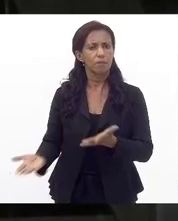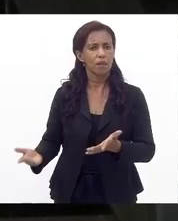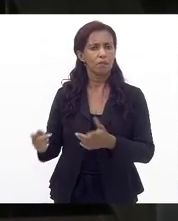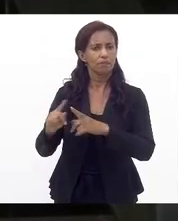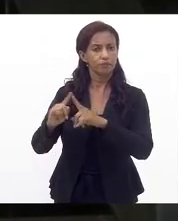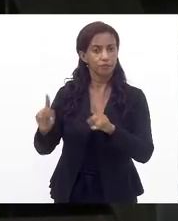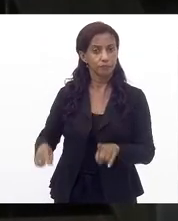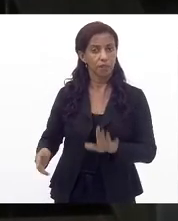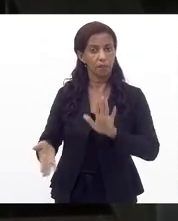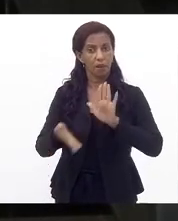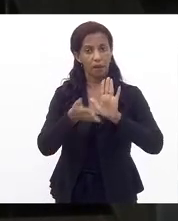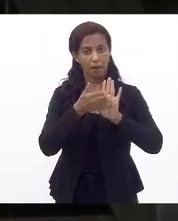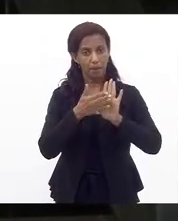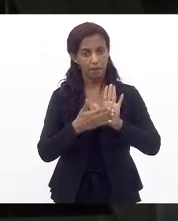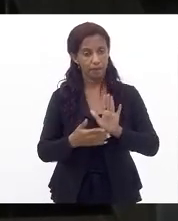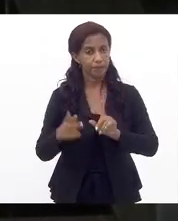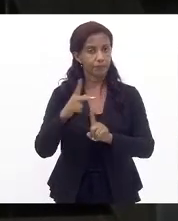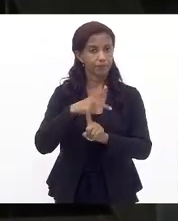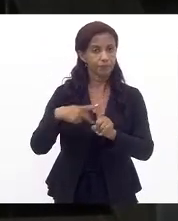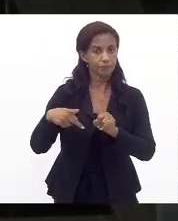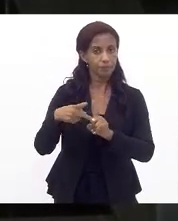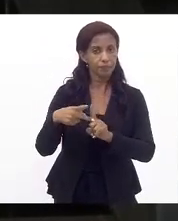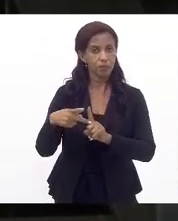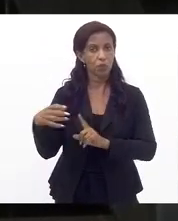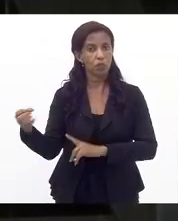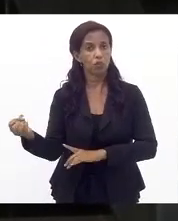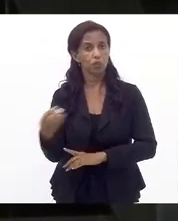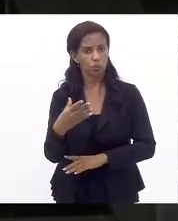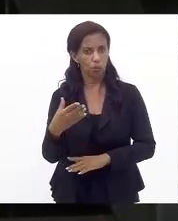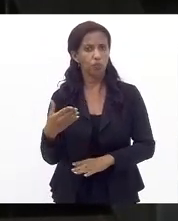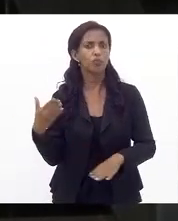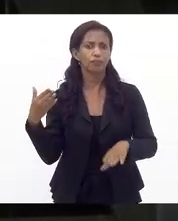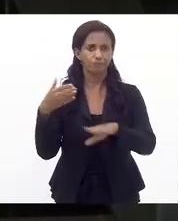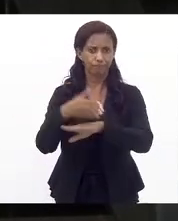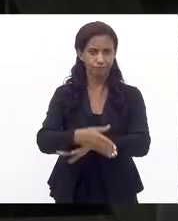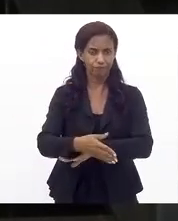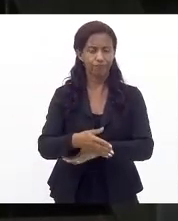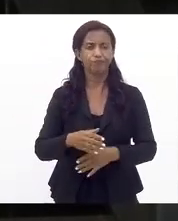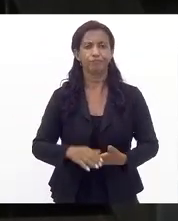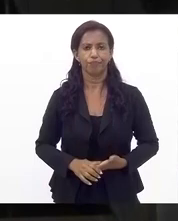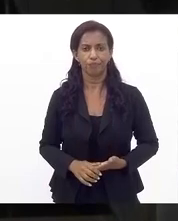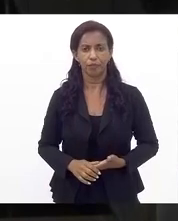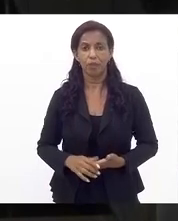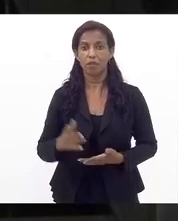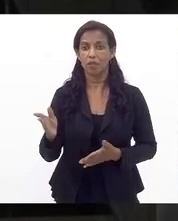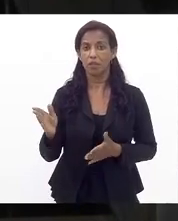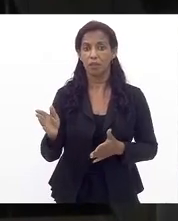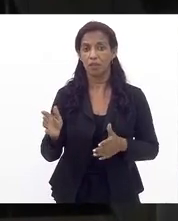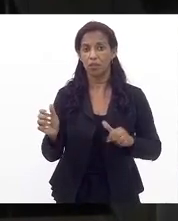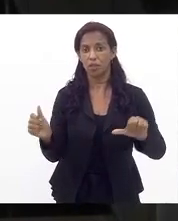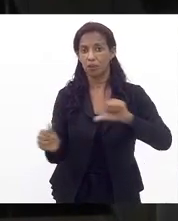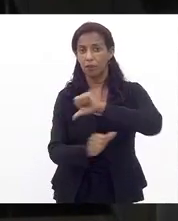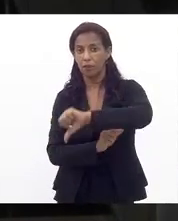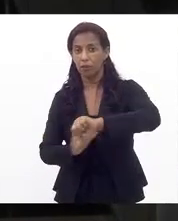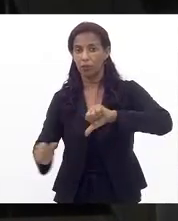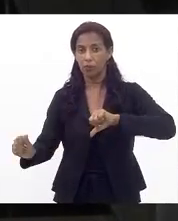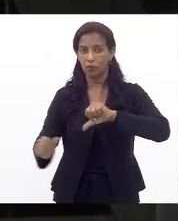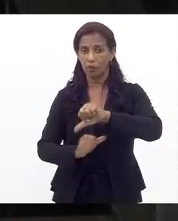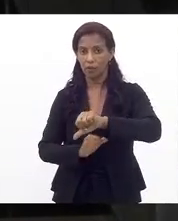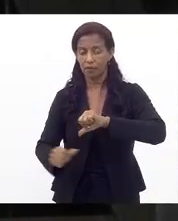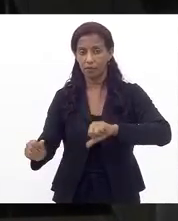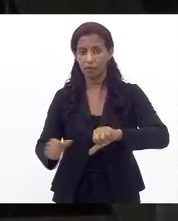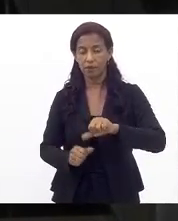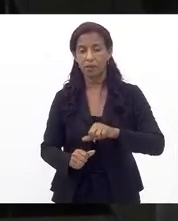servidores mas na pauta da Previdência Os Atuais servidores estão sendo afetados seja em função do pedágio seja em função daquele